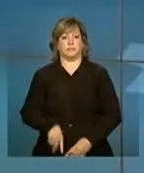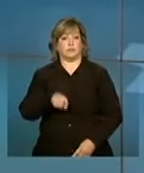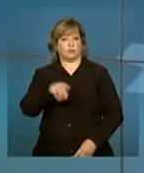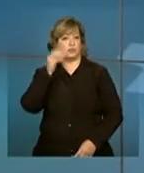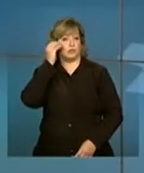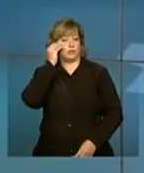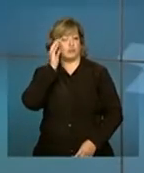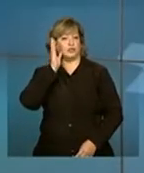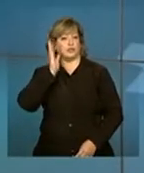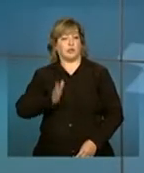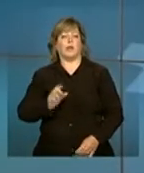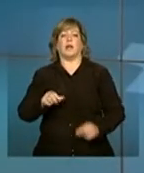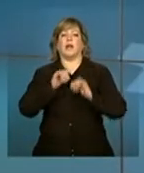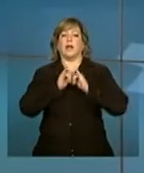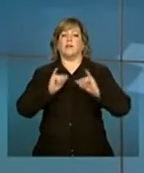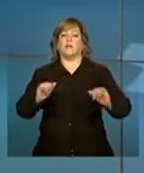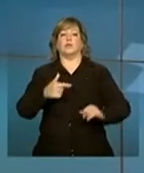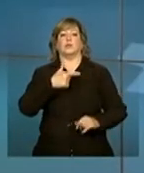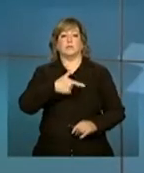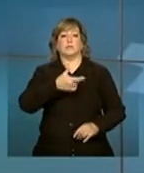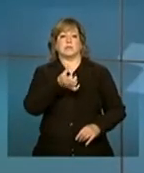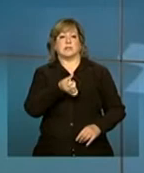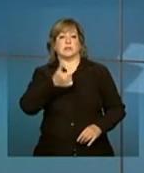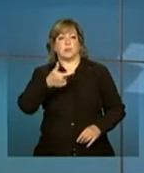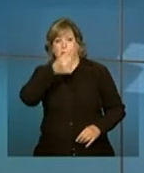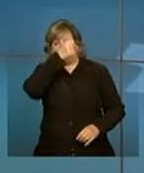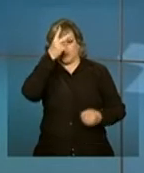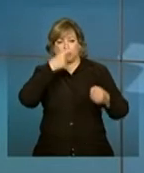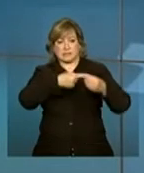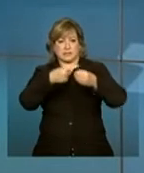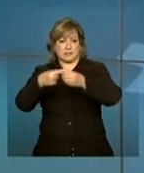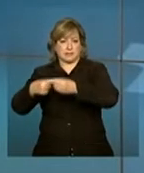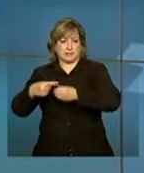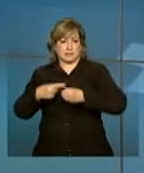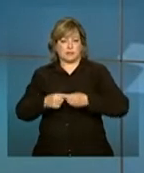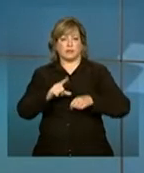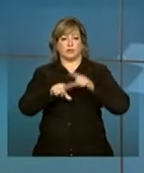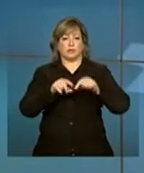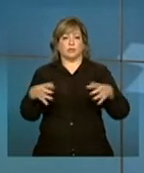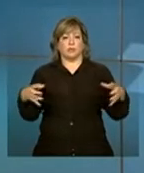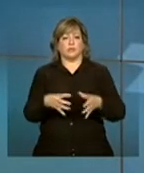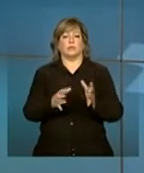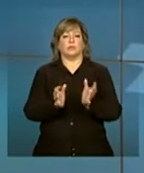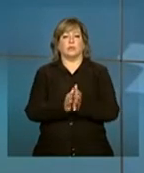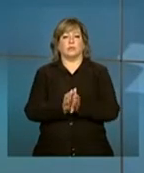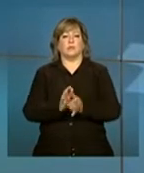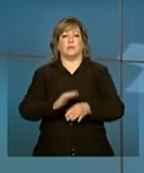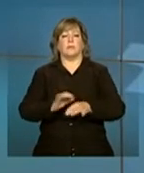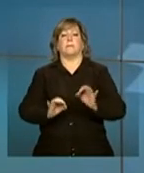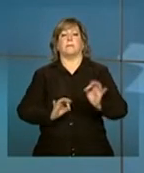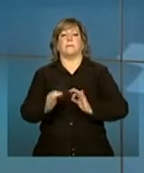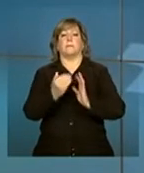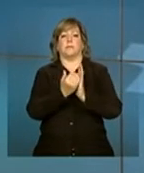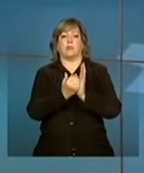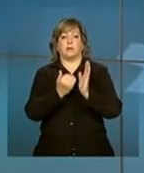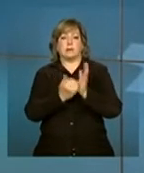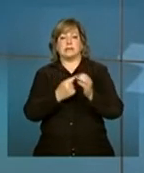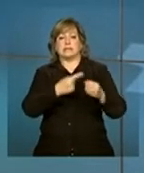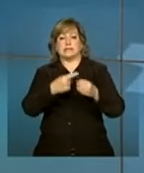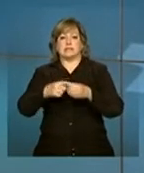você assistiu ao anúncio dos 262 municípios selecionados pelo programa cidades